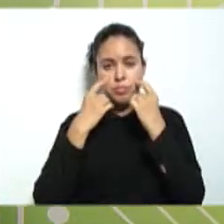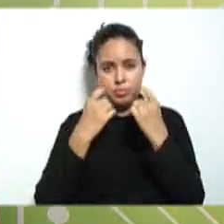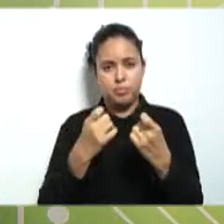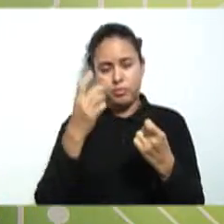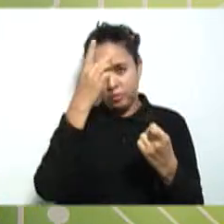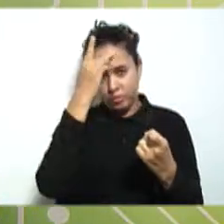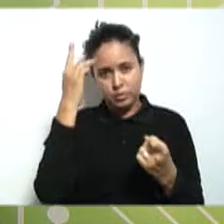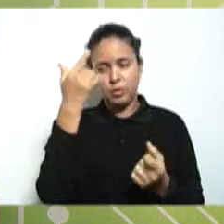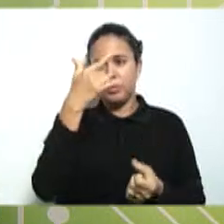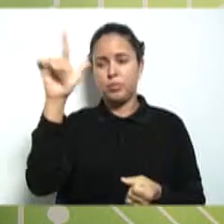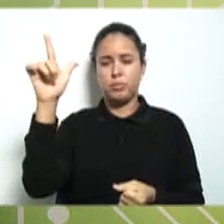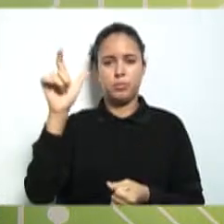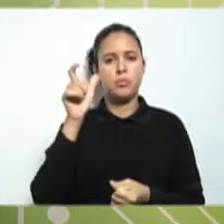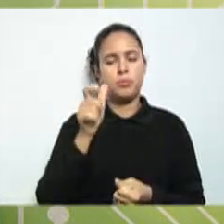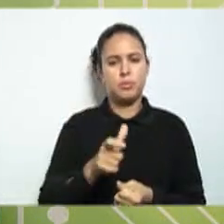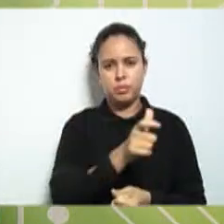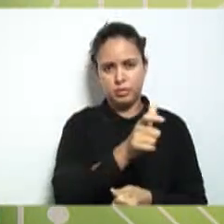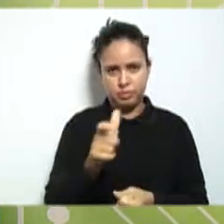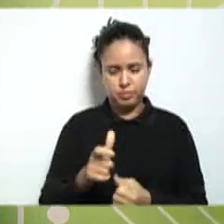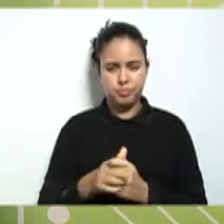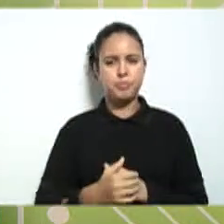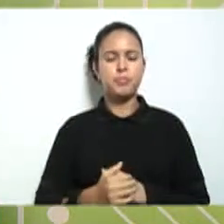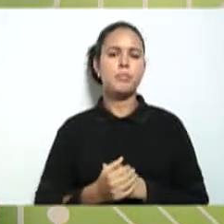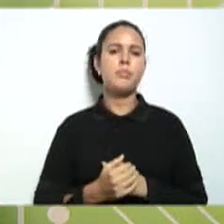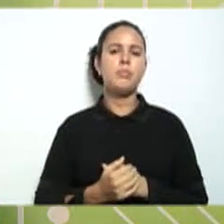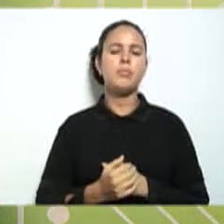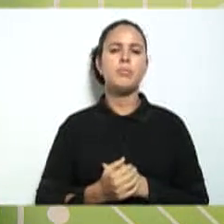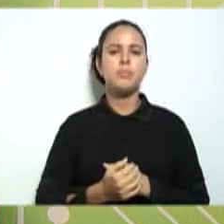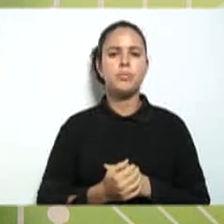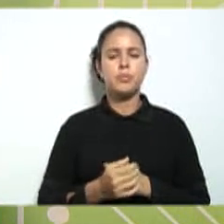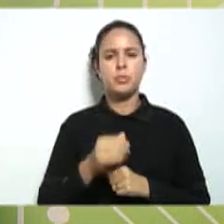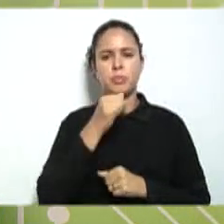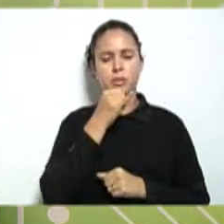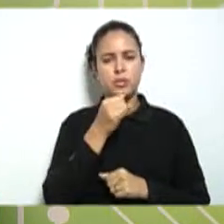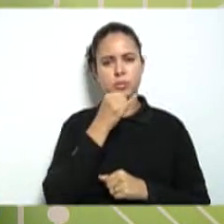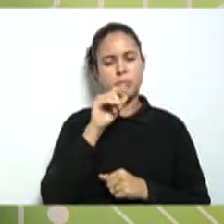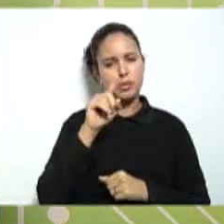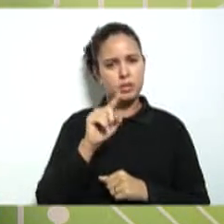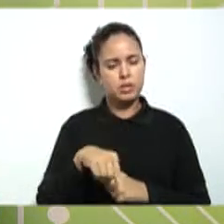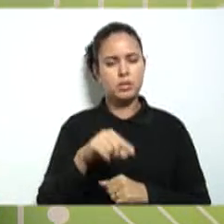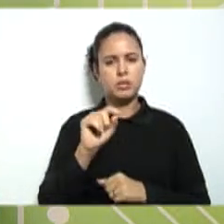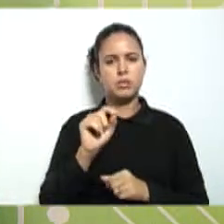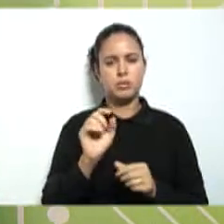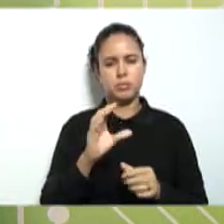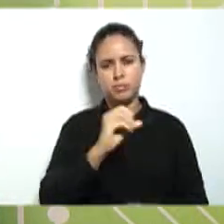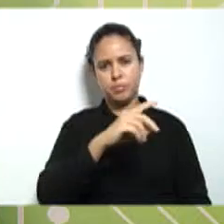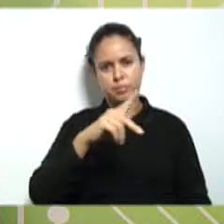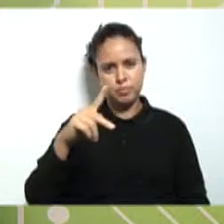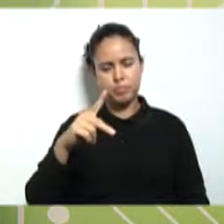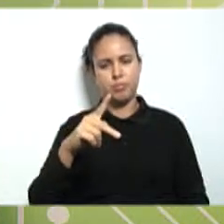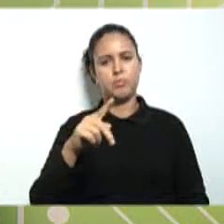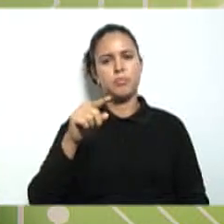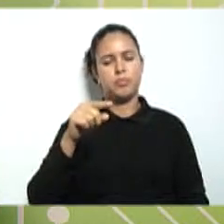vem de outras regiões. Então, por exemplo, uma cooperativa de produção que a gente poderia ter, esse tipo de artesanato, ligado à nossa